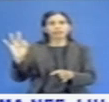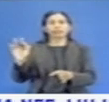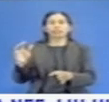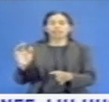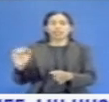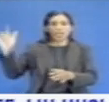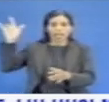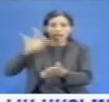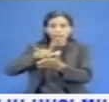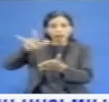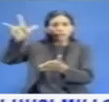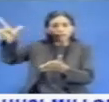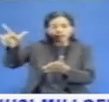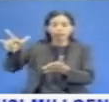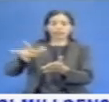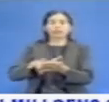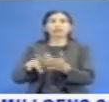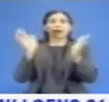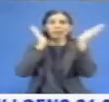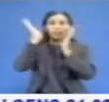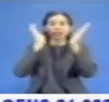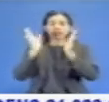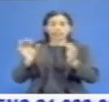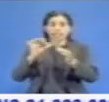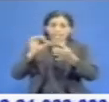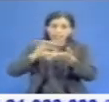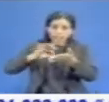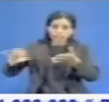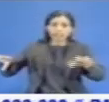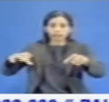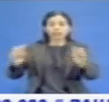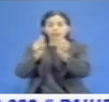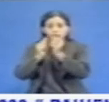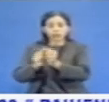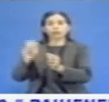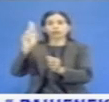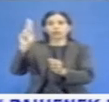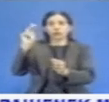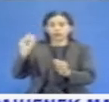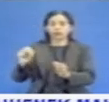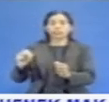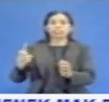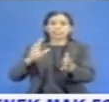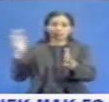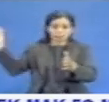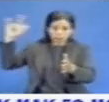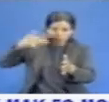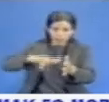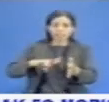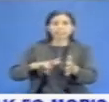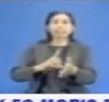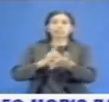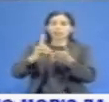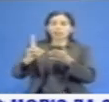Malásia Airlines nebe assina acordo com a Organização ONU a Russemo cada semana no selor sessão humanitário